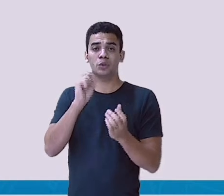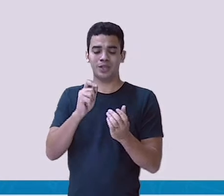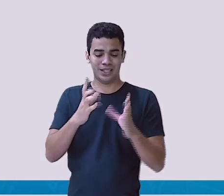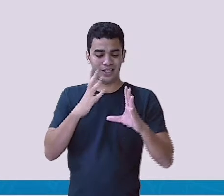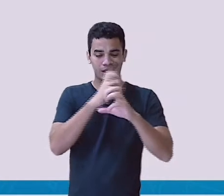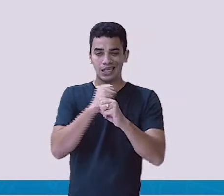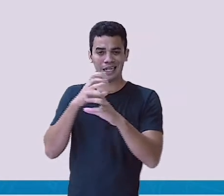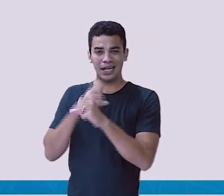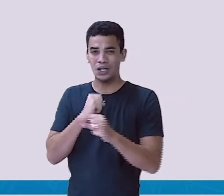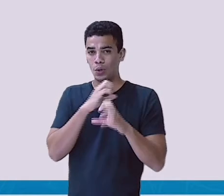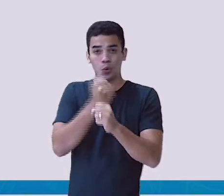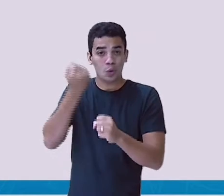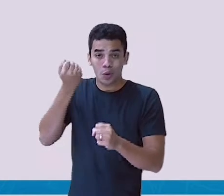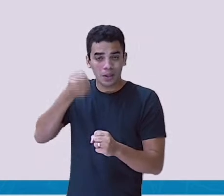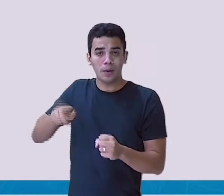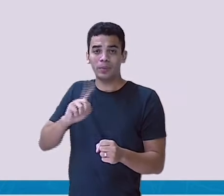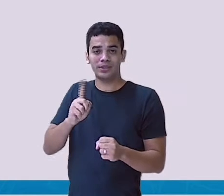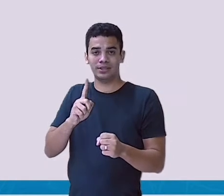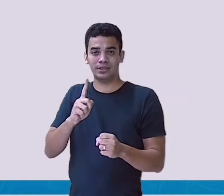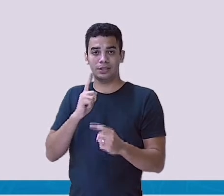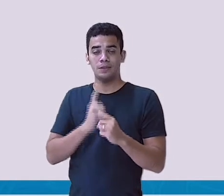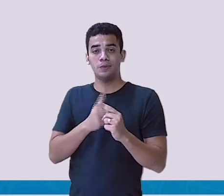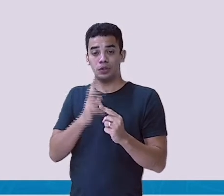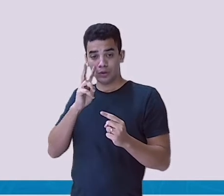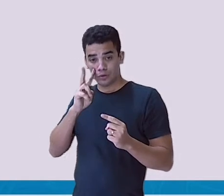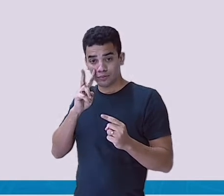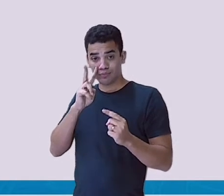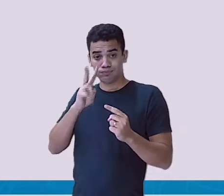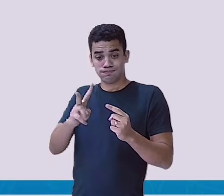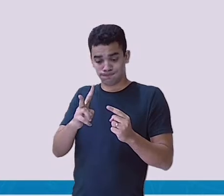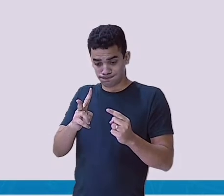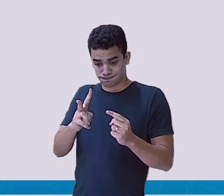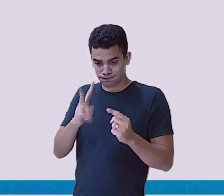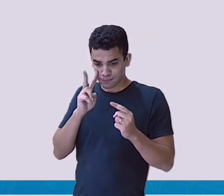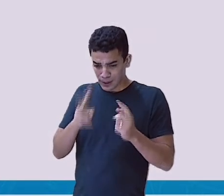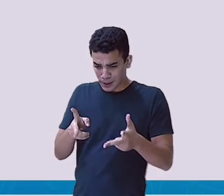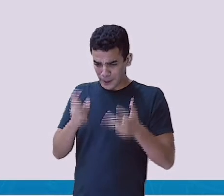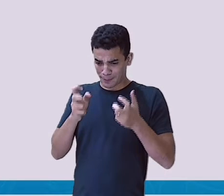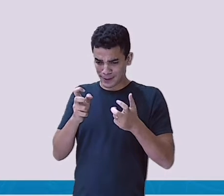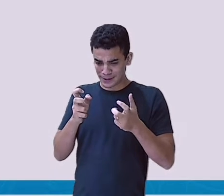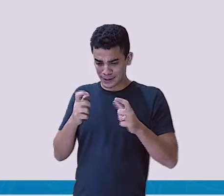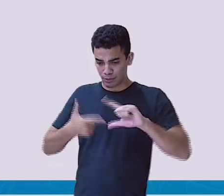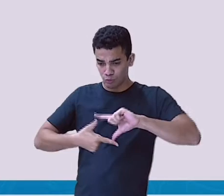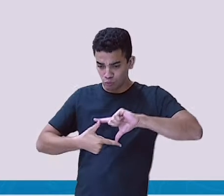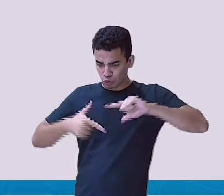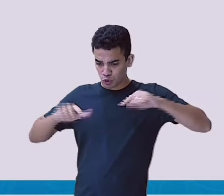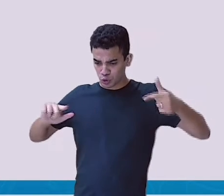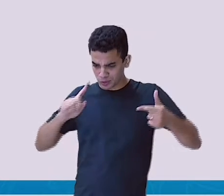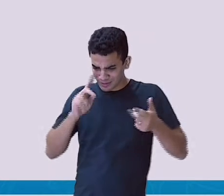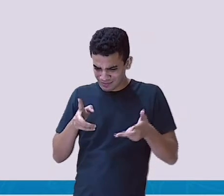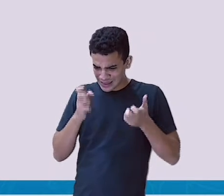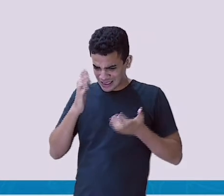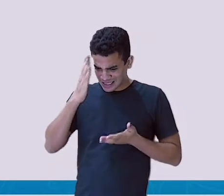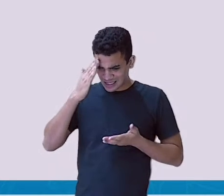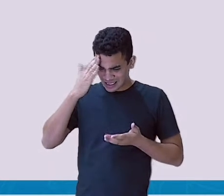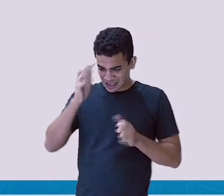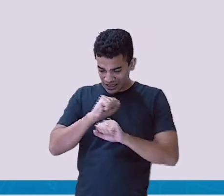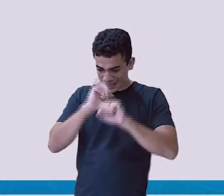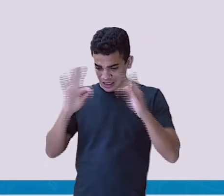medidas. A esse método damos o nome de demonstração. Então, através da demonstração,